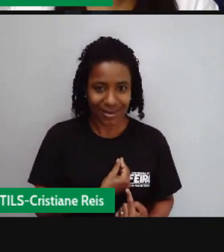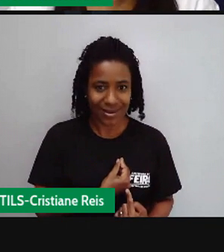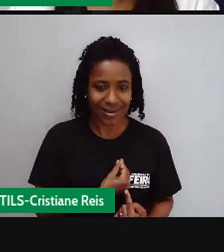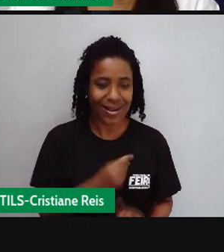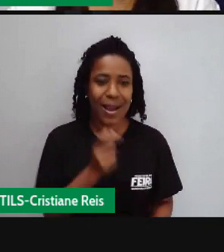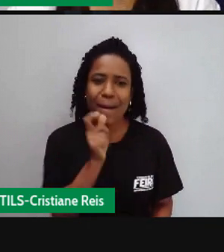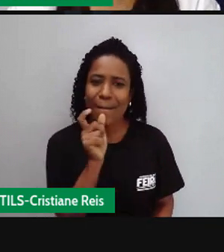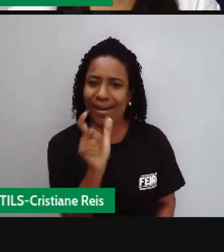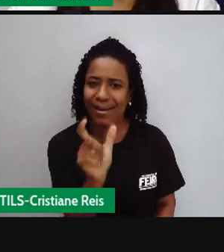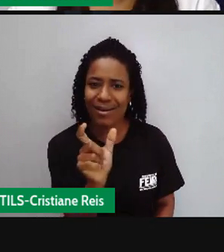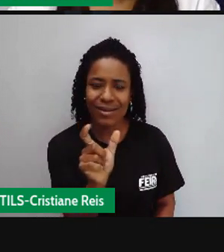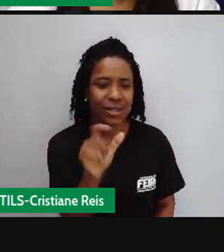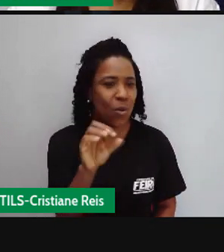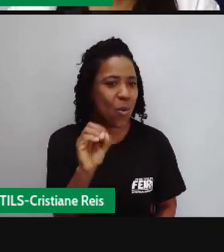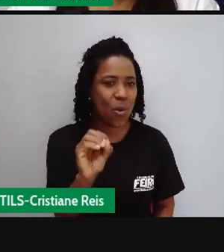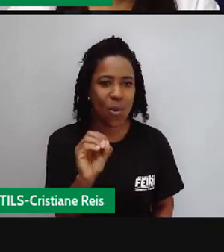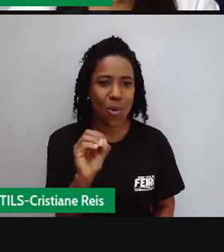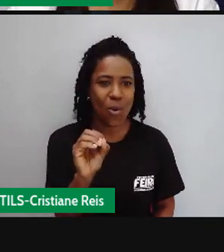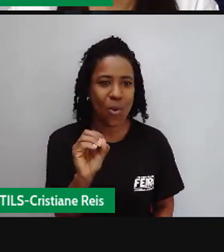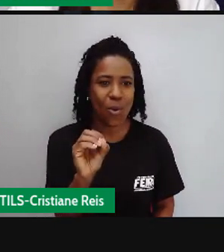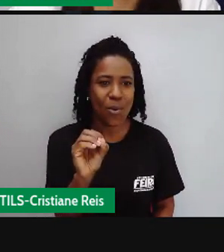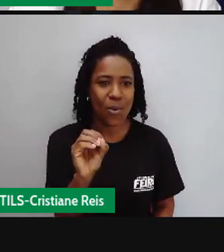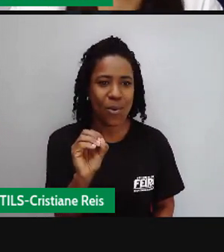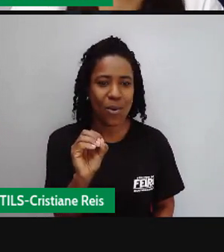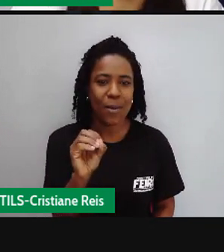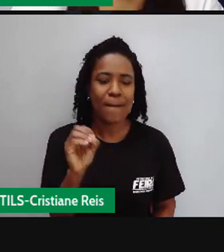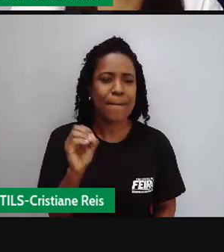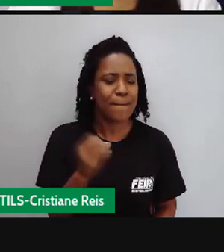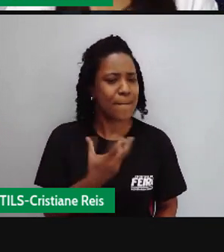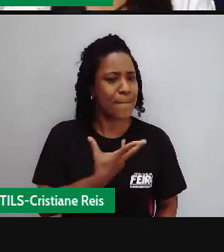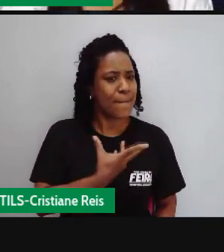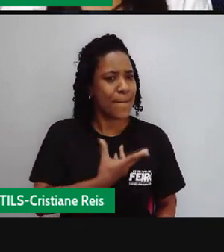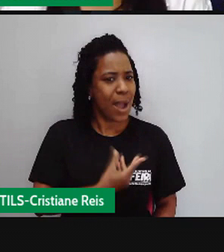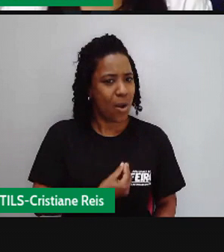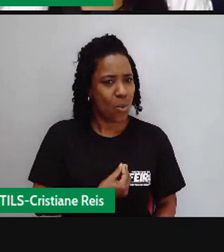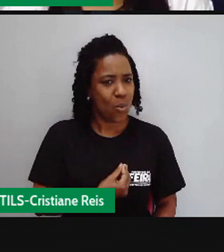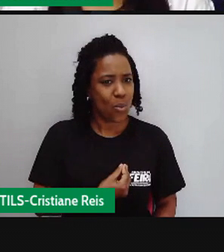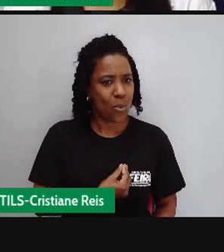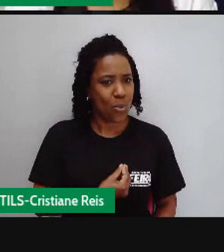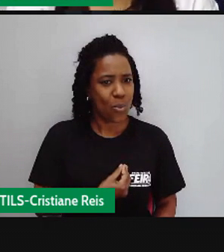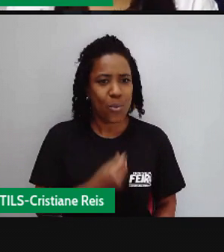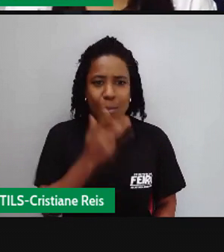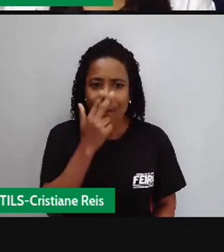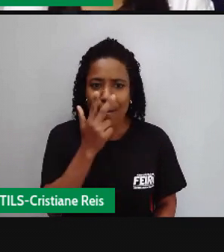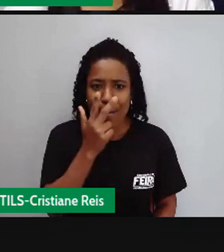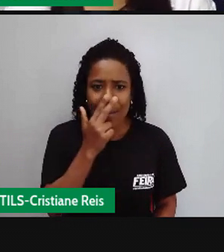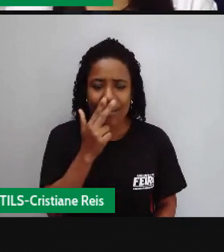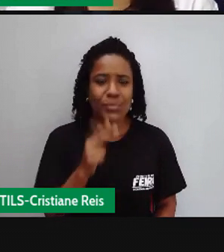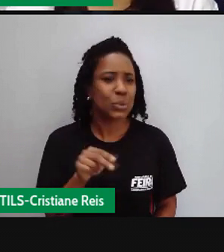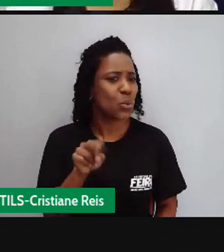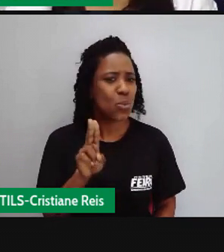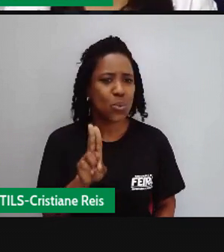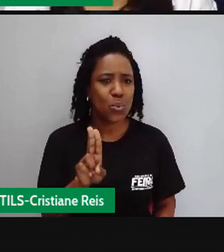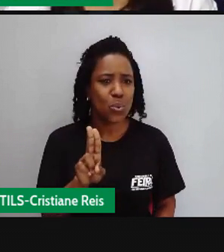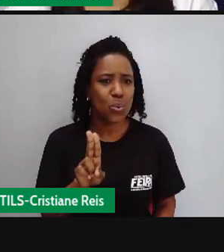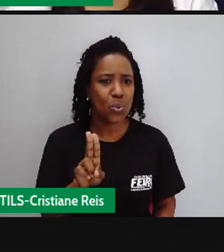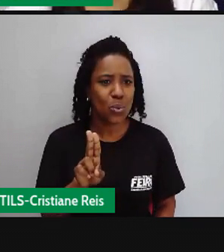O, eu pronuncio, não é, como se tivesse uma letra U. E é justamente aí